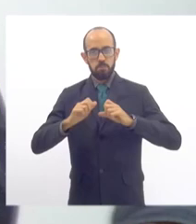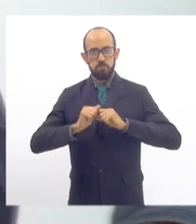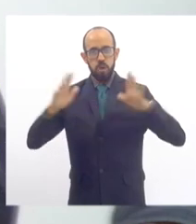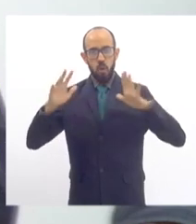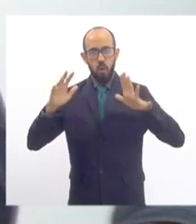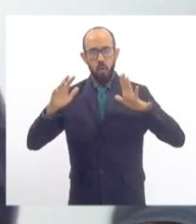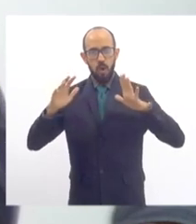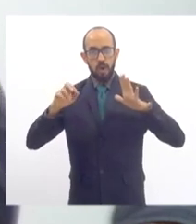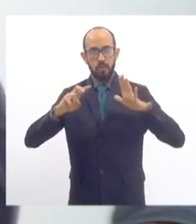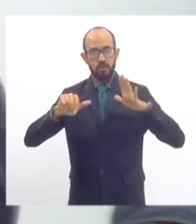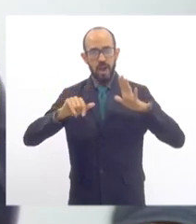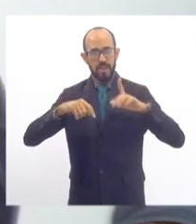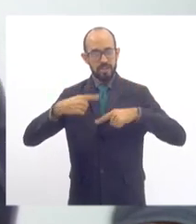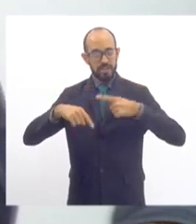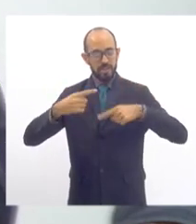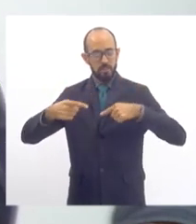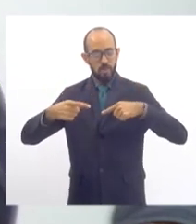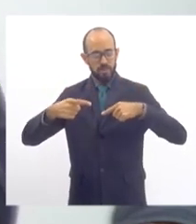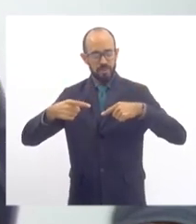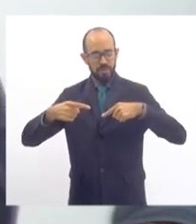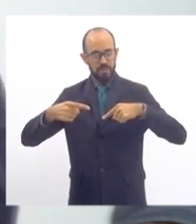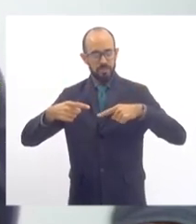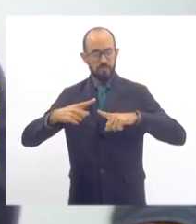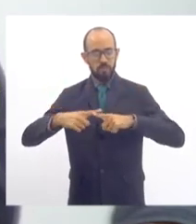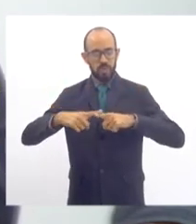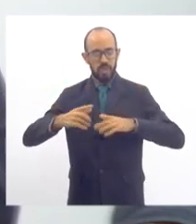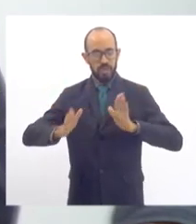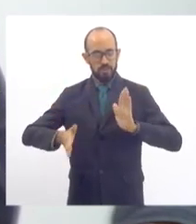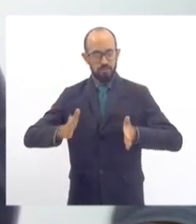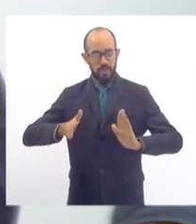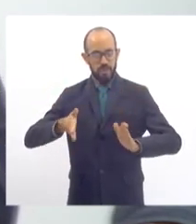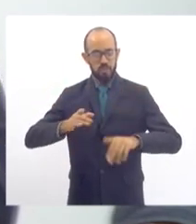retardado. Porque se ao longo desse período, o Estado agora vai, depois